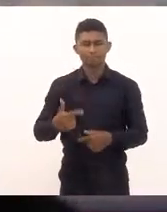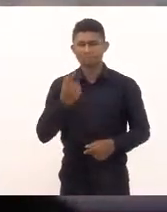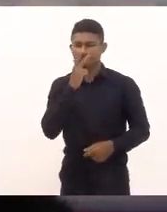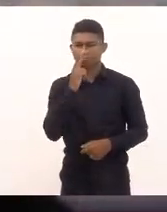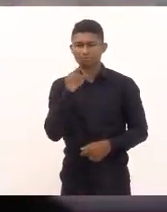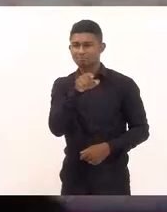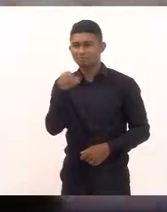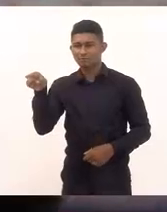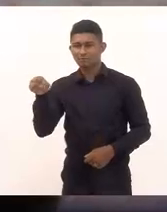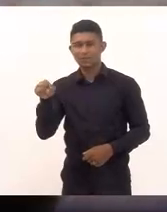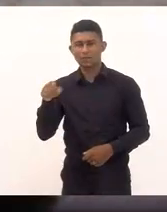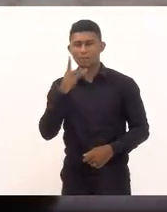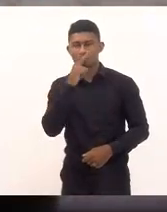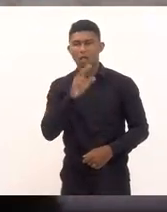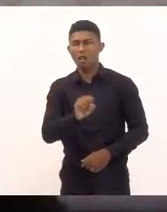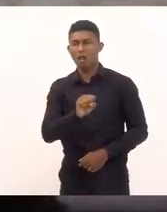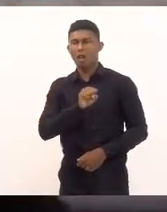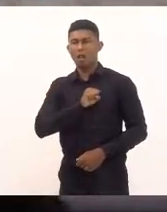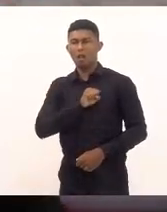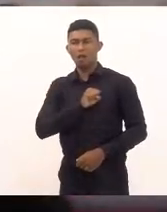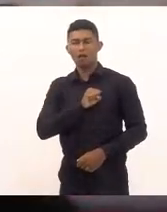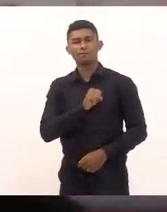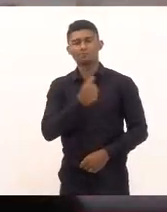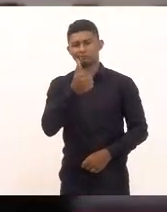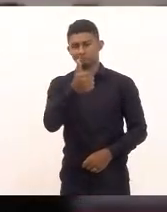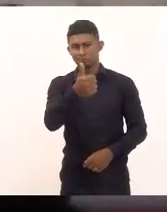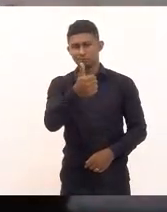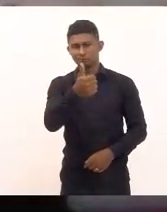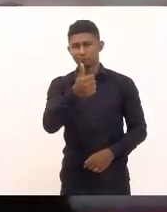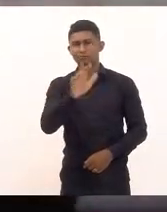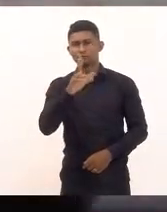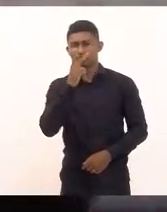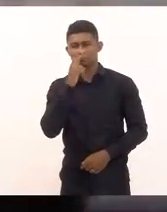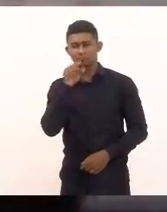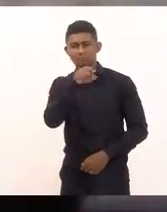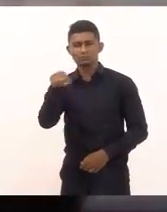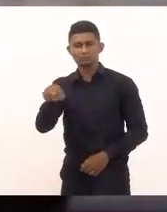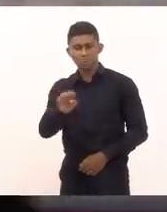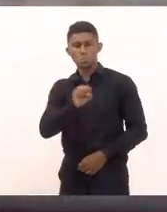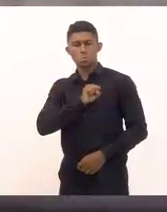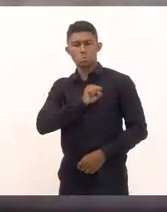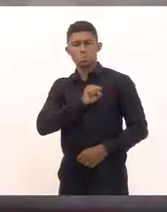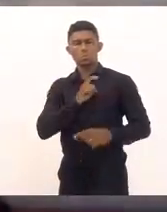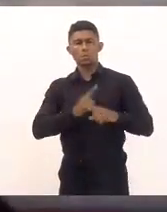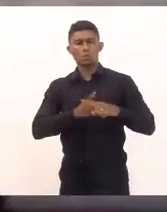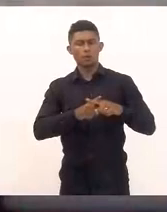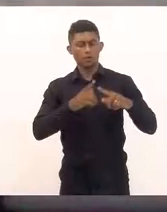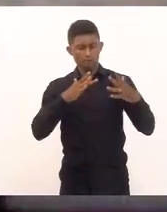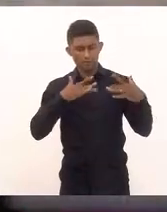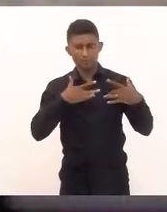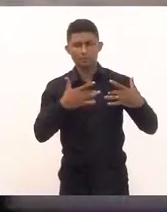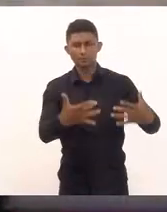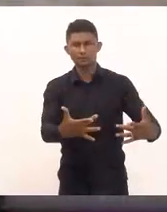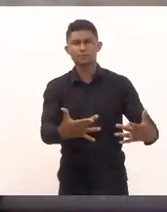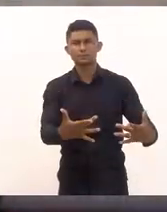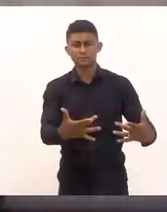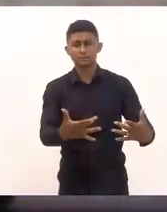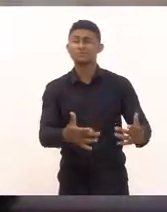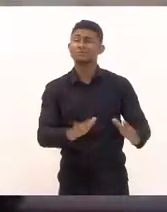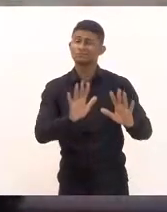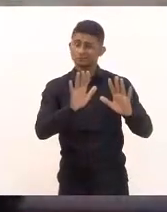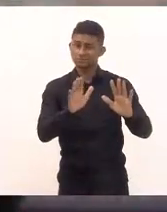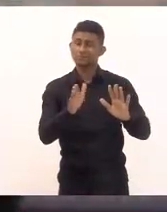de heróis, a gente tende a achar que herói faz por altruísmo e não merece o